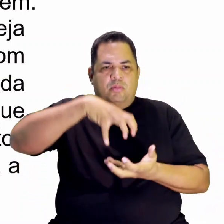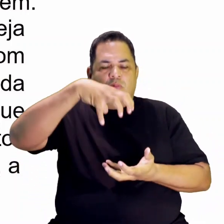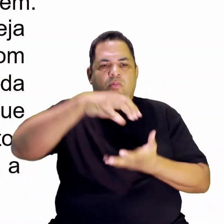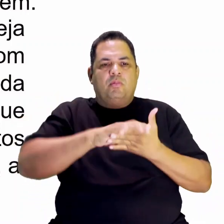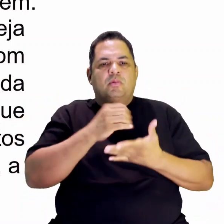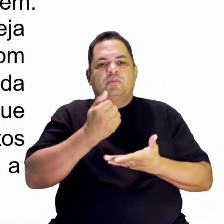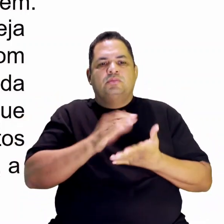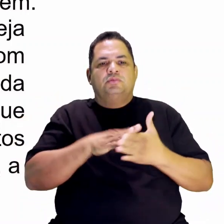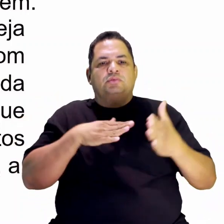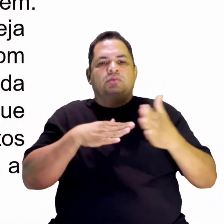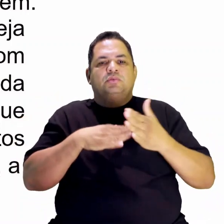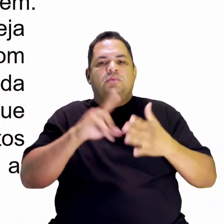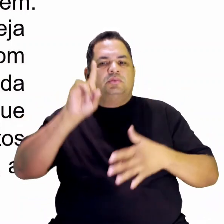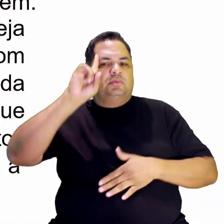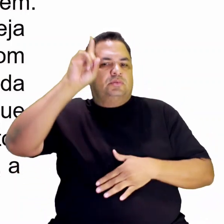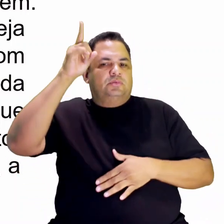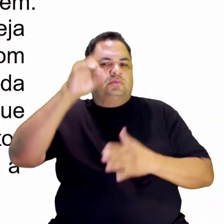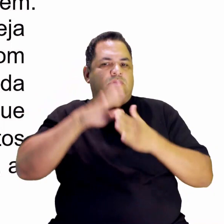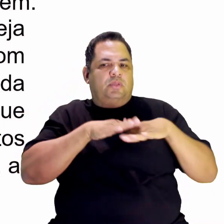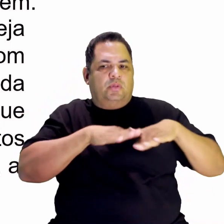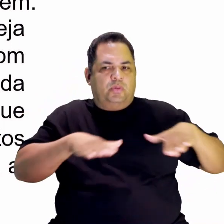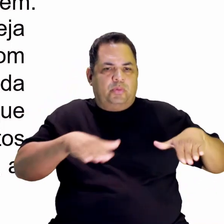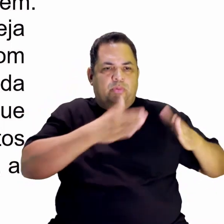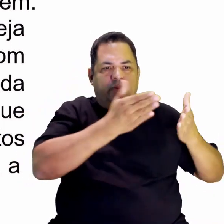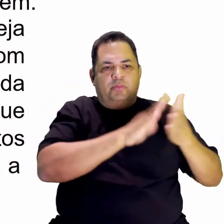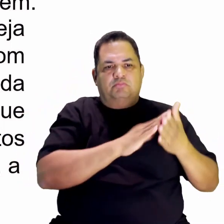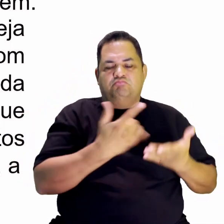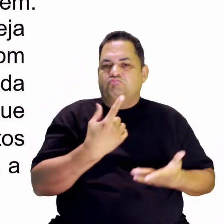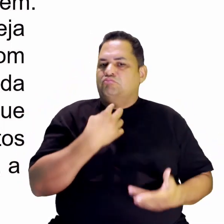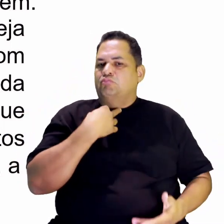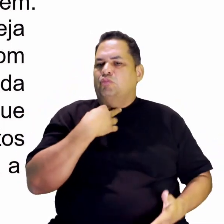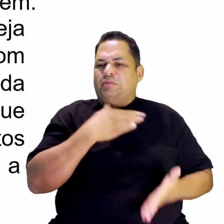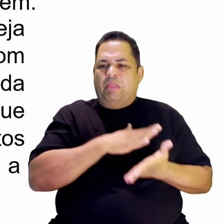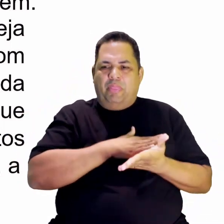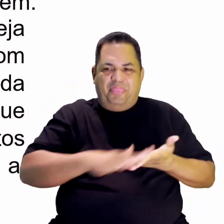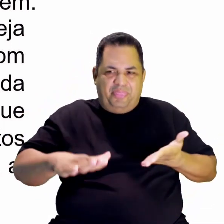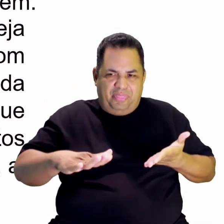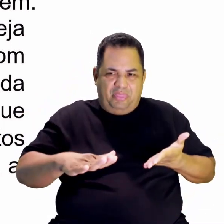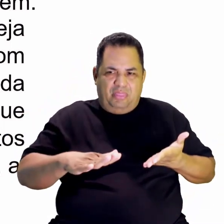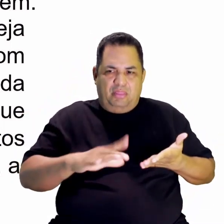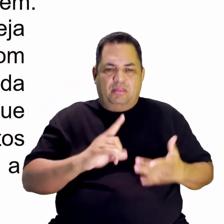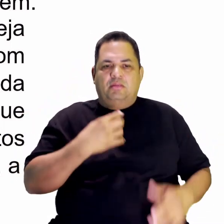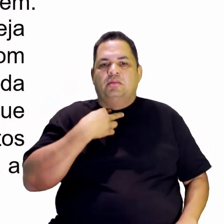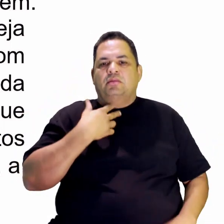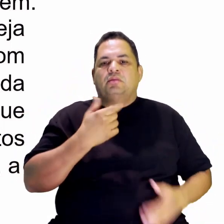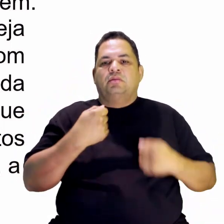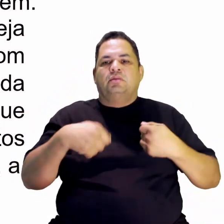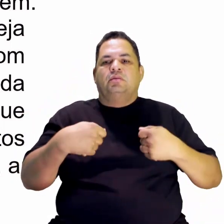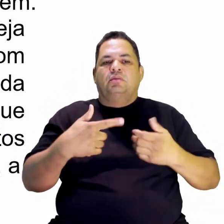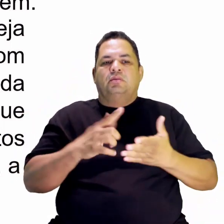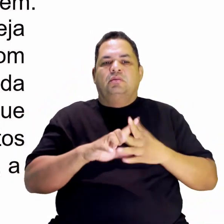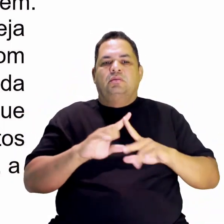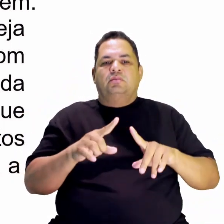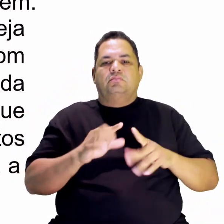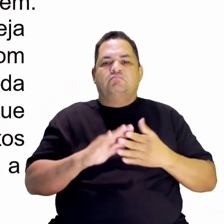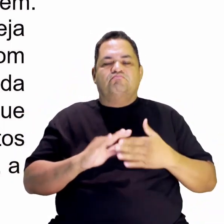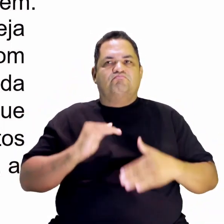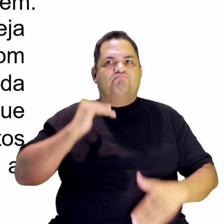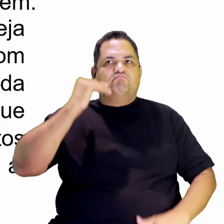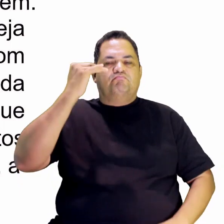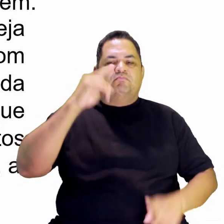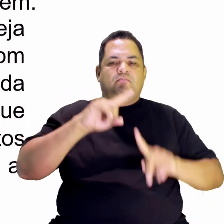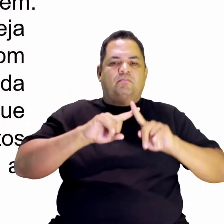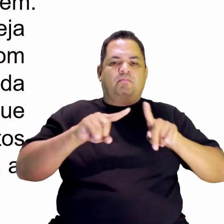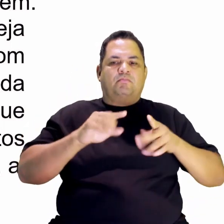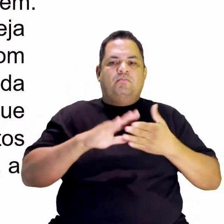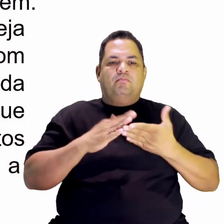nos limitamos à ideia de que o revestimento não deve ser escorregadio. As necessidades, porém, vão além.